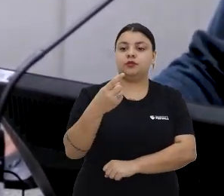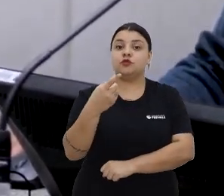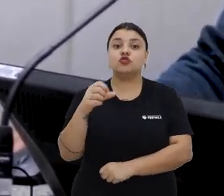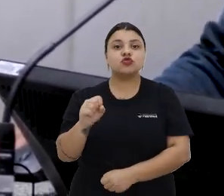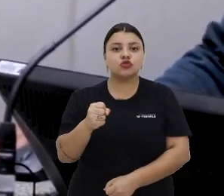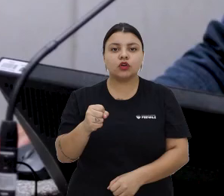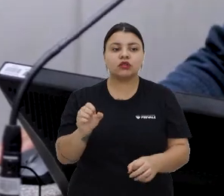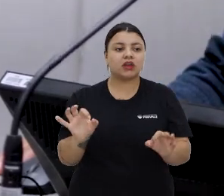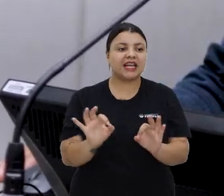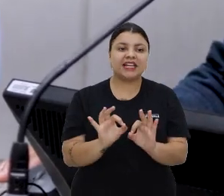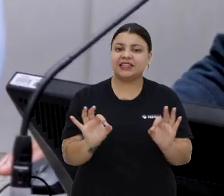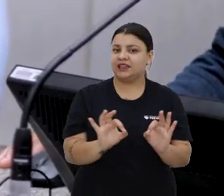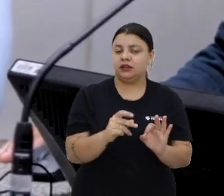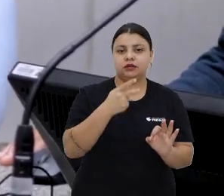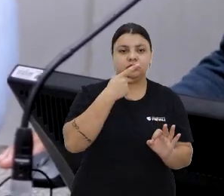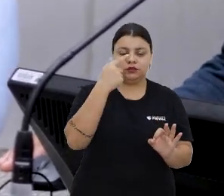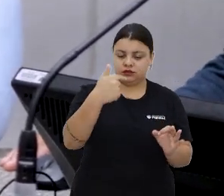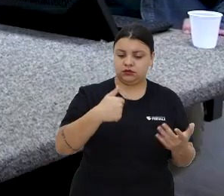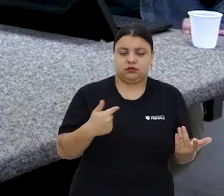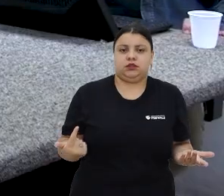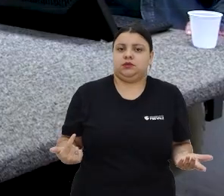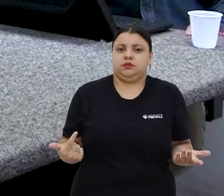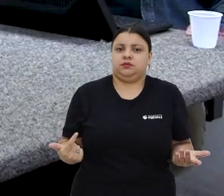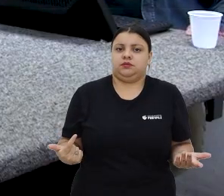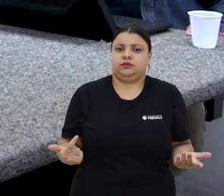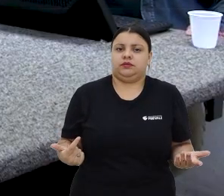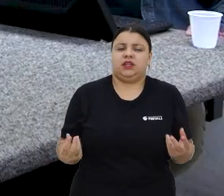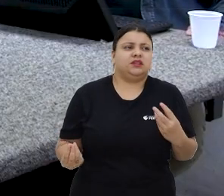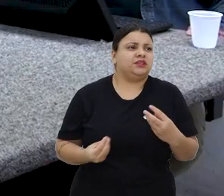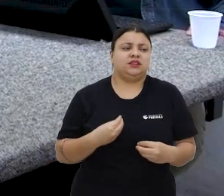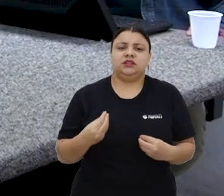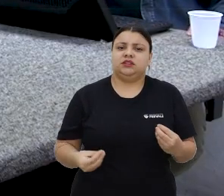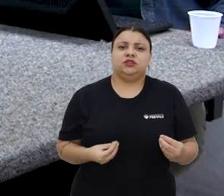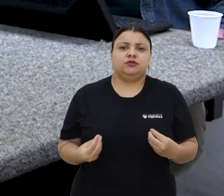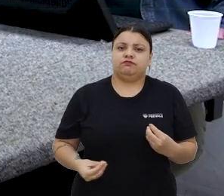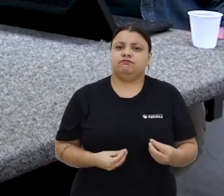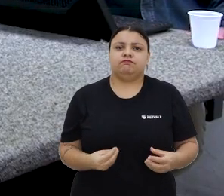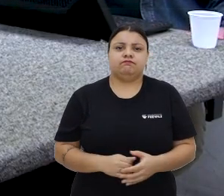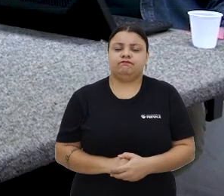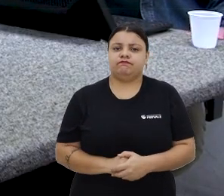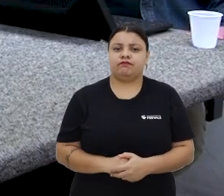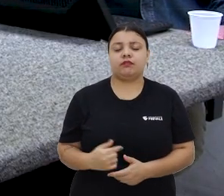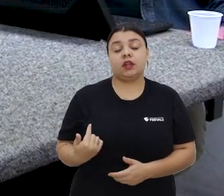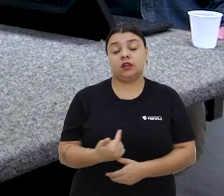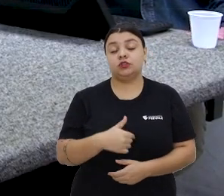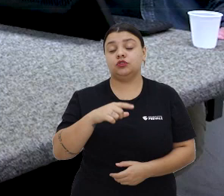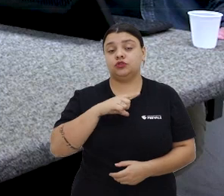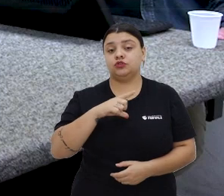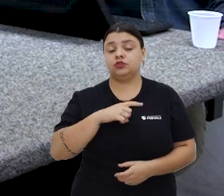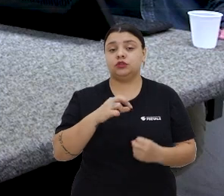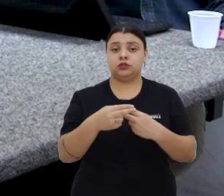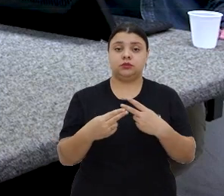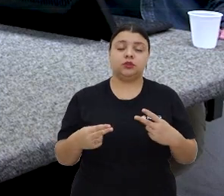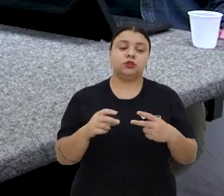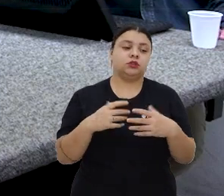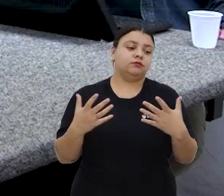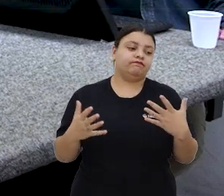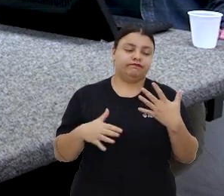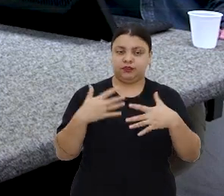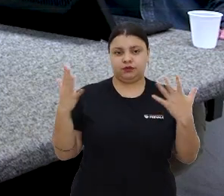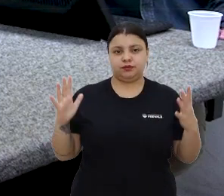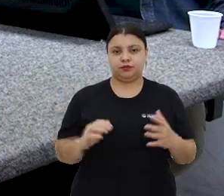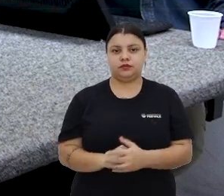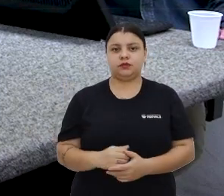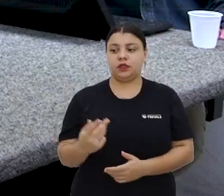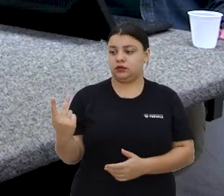e nada é tratado ainda. Então, assim, uma coisa aqui que... a gente tem uma coisa também bem... Enfim, eu e a